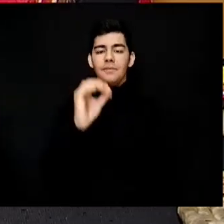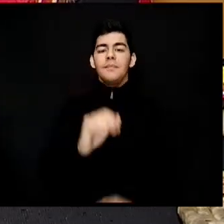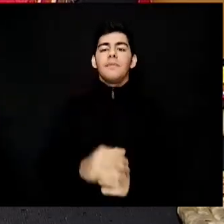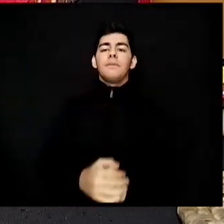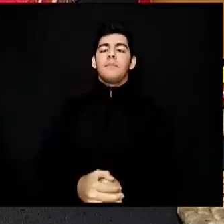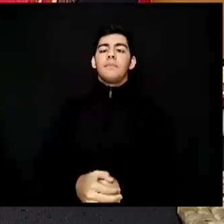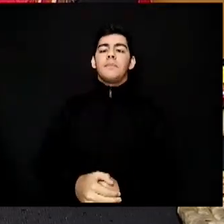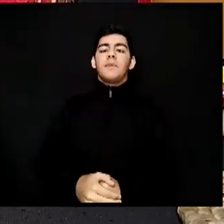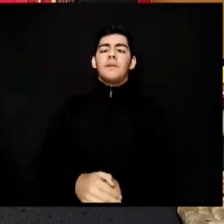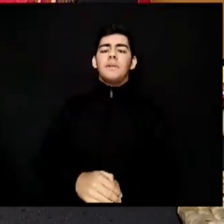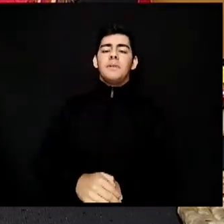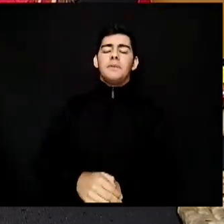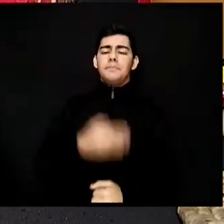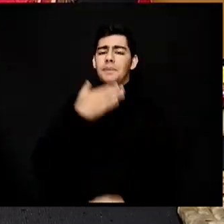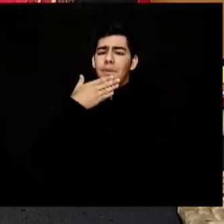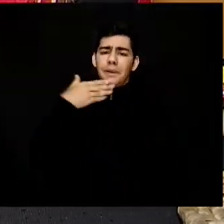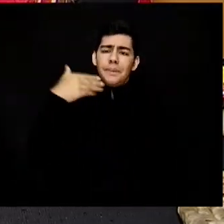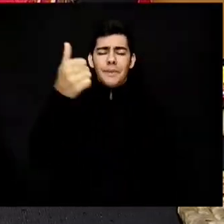áspero, mais fininho.